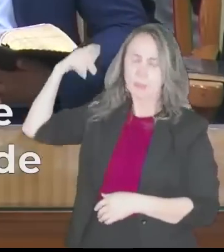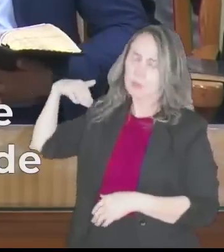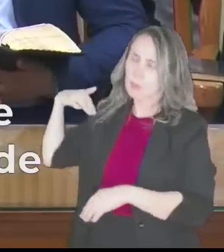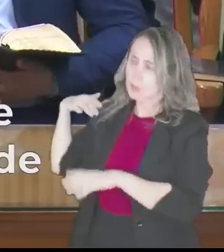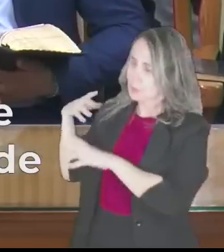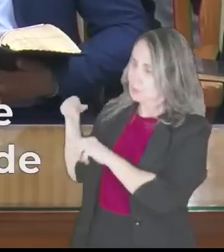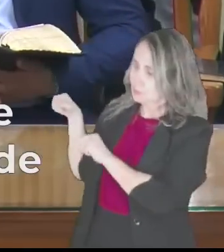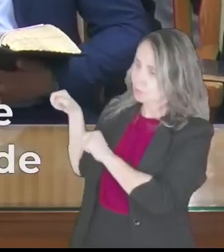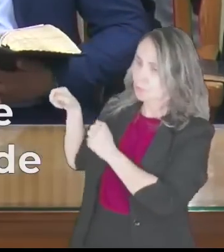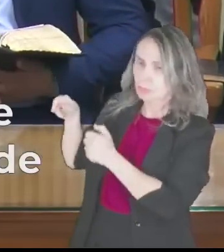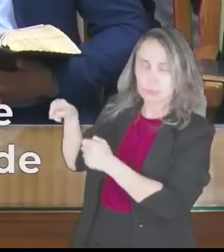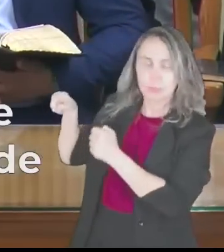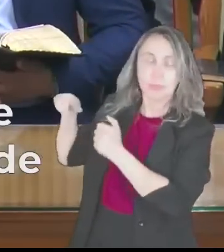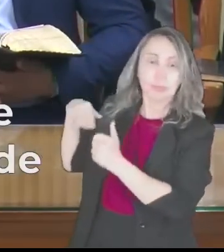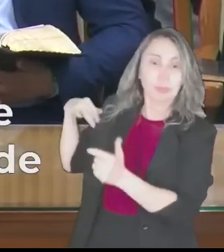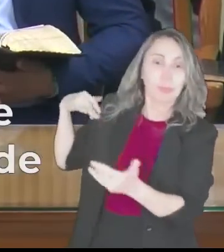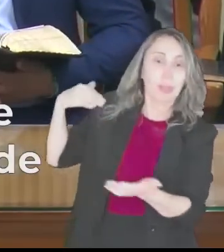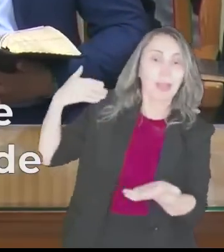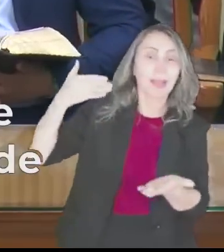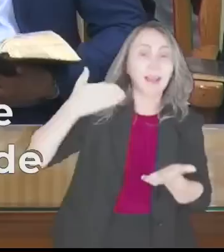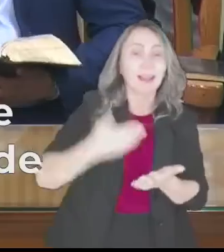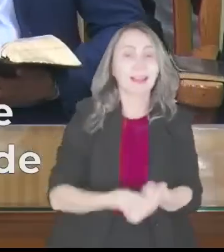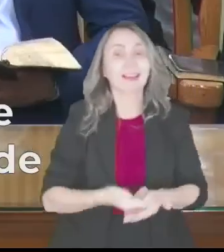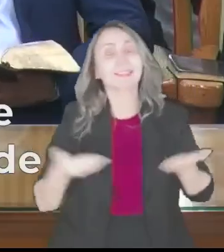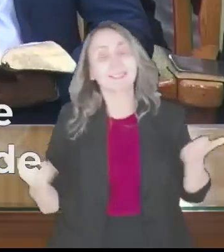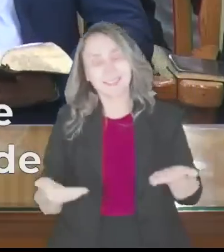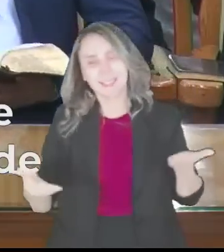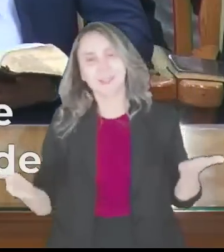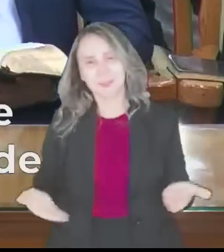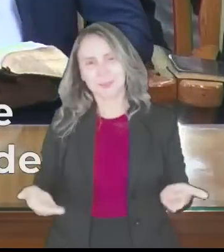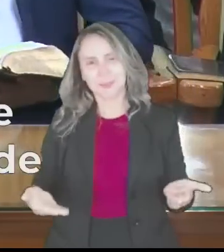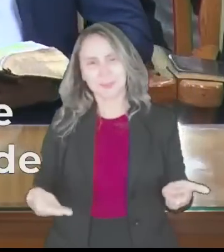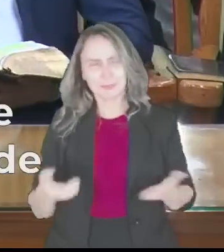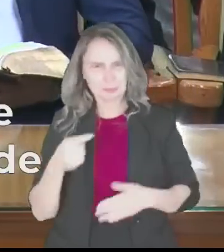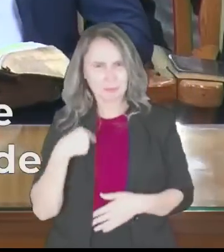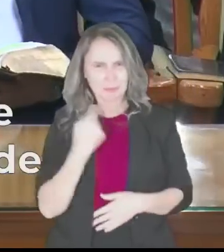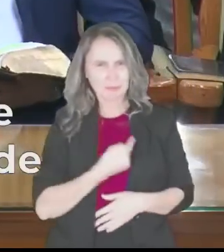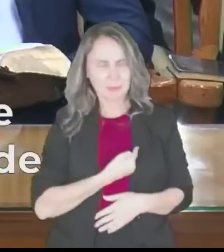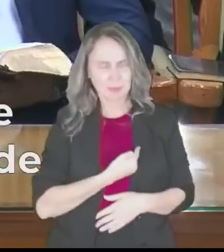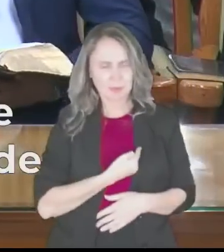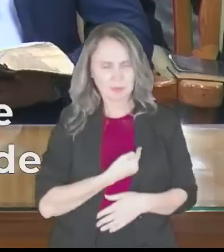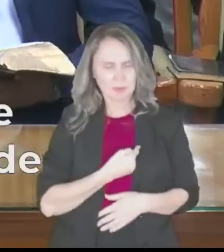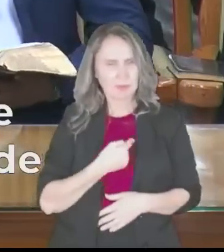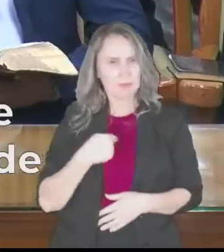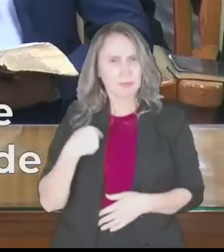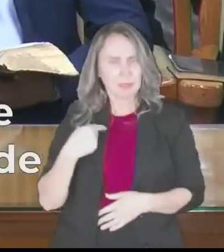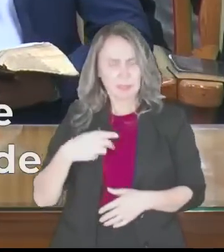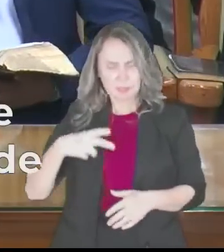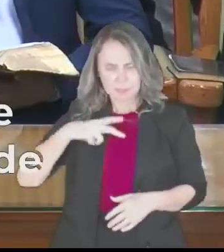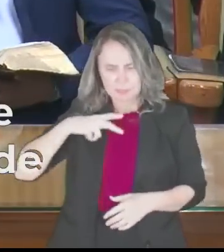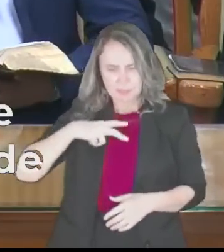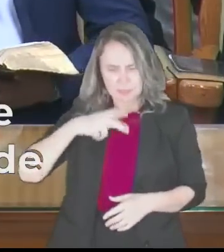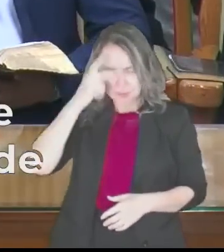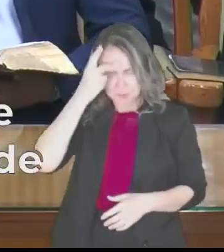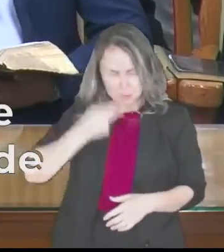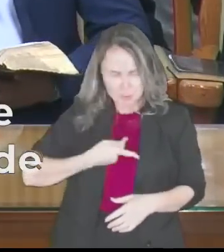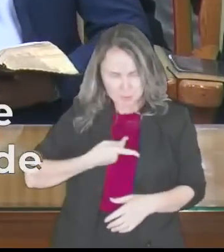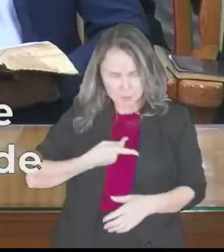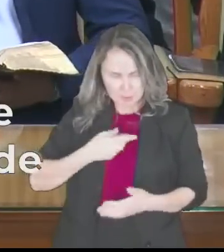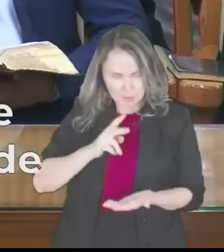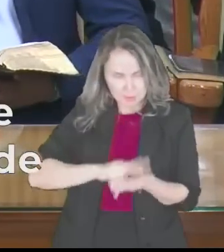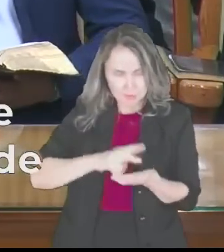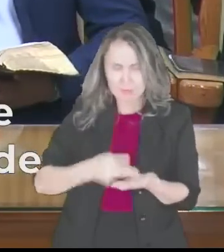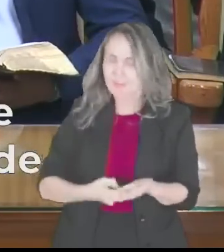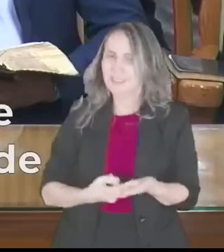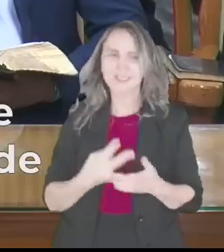até onde estamos. Não podemos ter uma particular interpretação. Não podemos. Todo mundo que entra pelo caminho